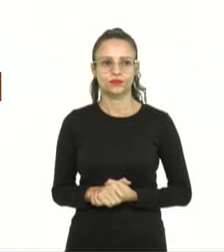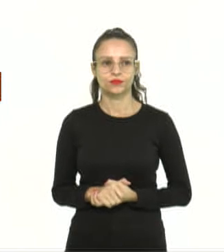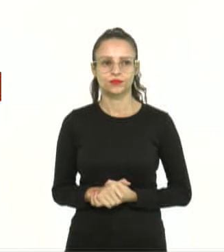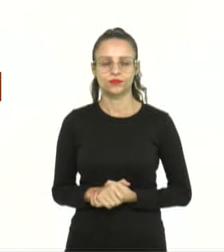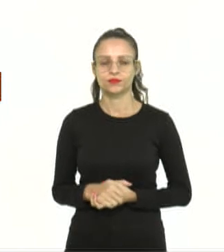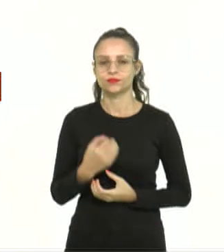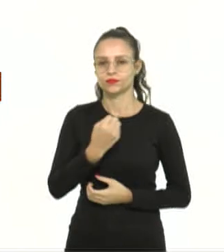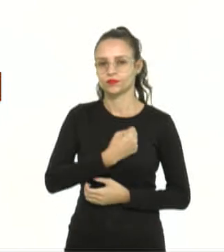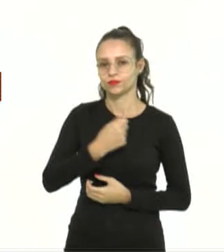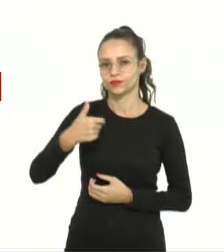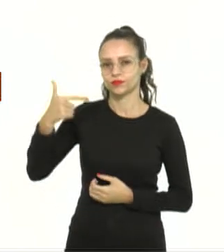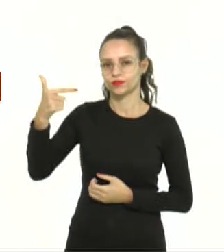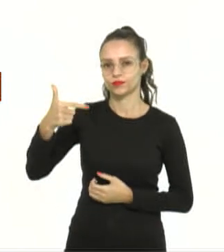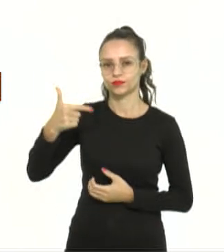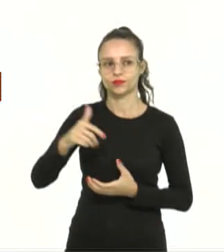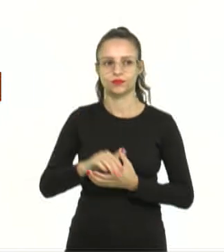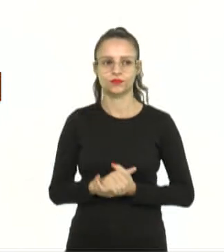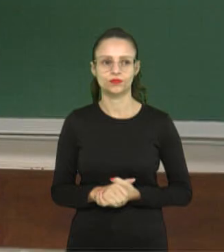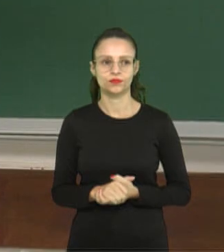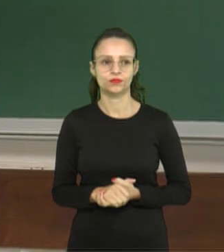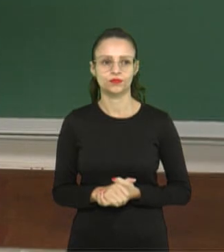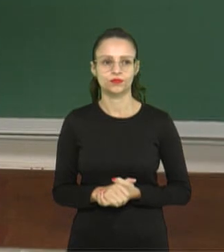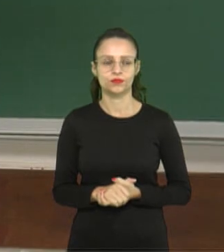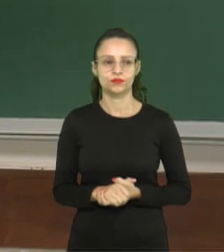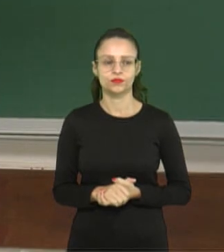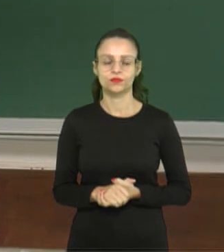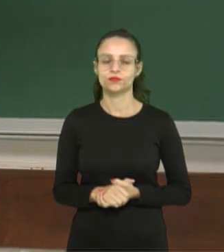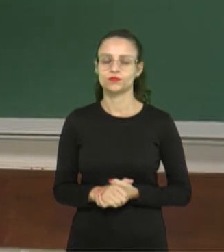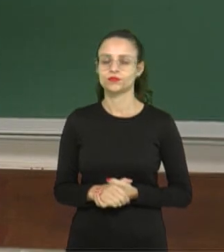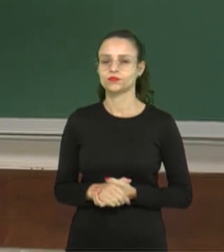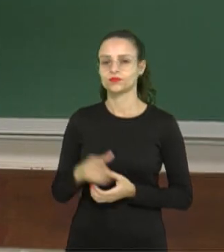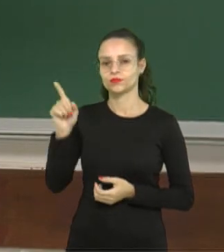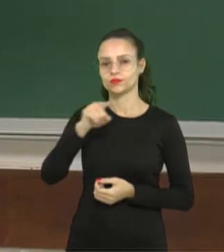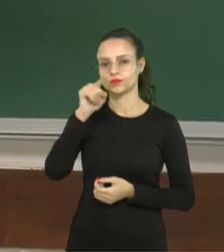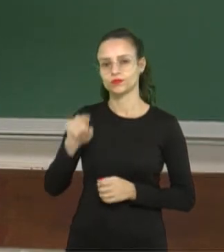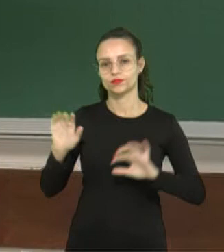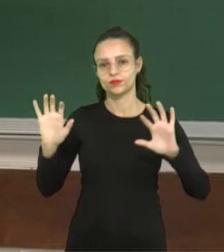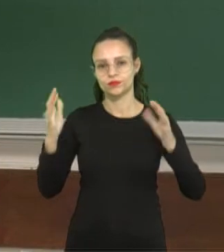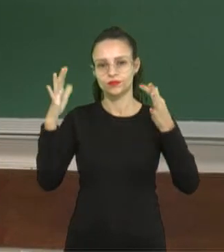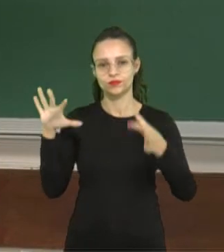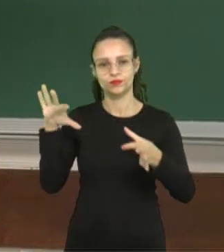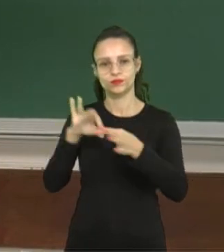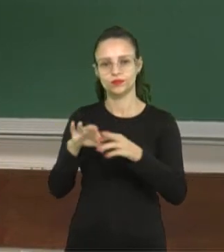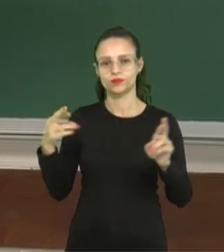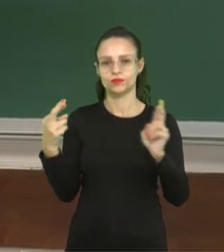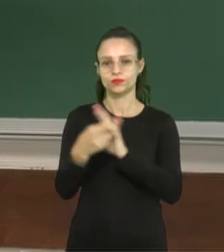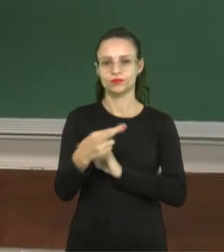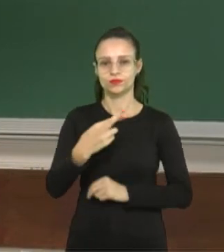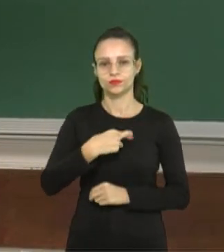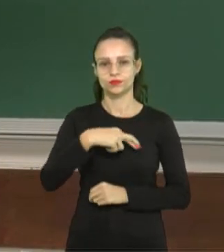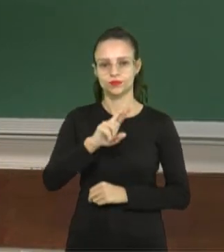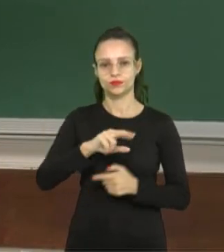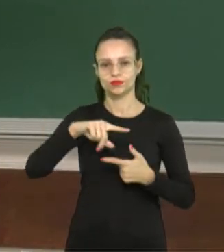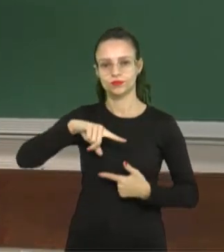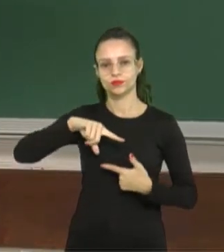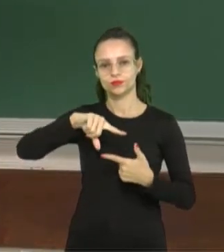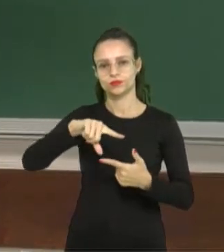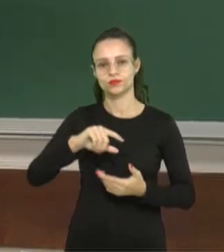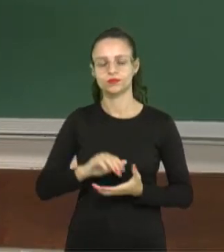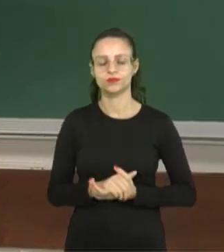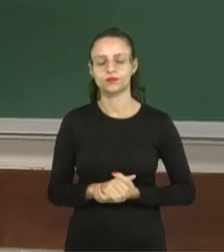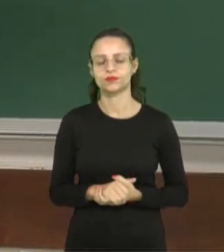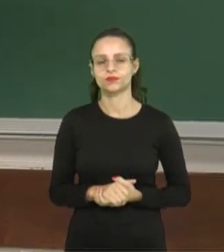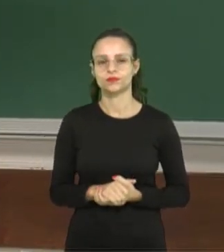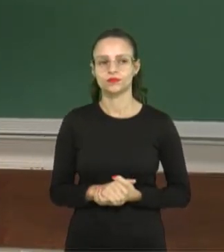matrimonial. Bien. Y acá tenemos que señalar las fiestas que tienen relación con tradiciones religiosas,